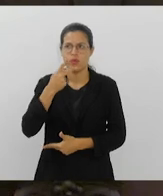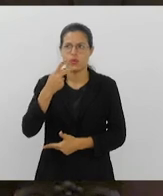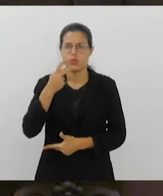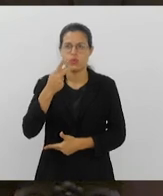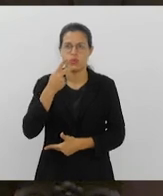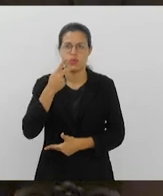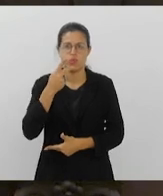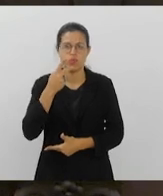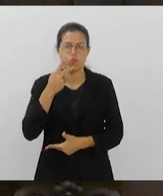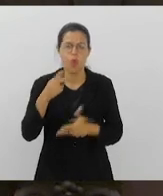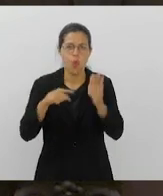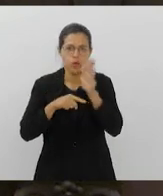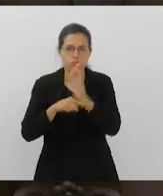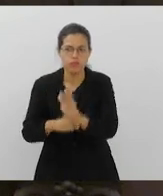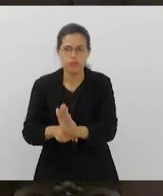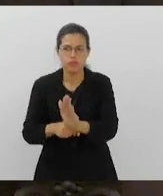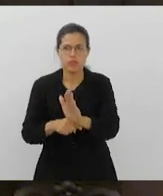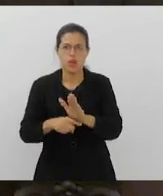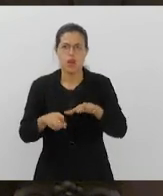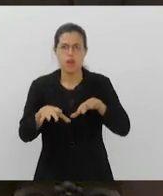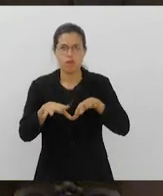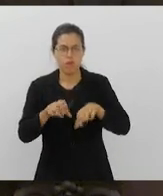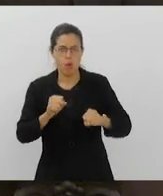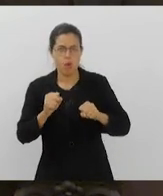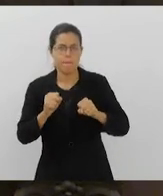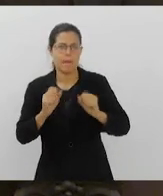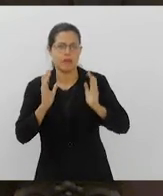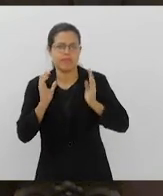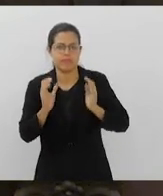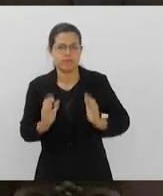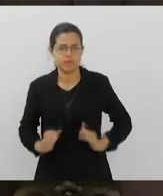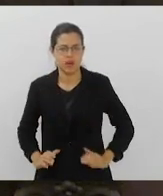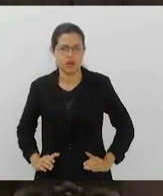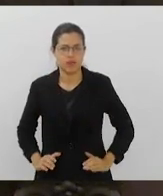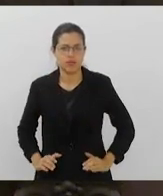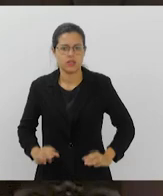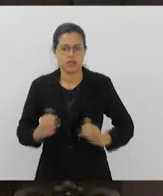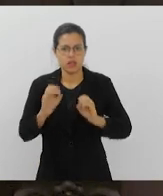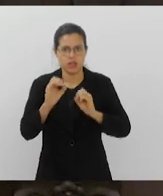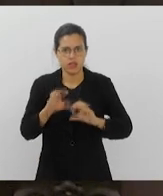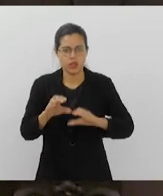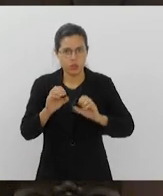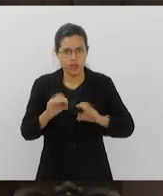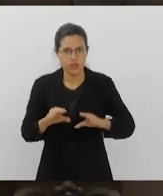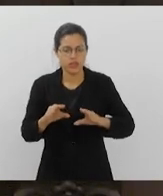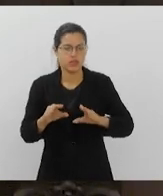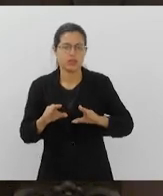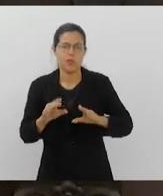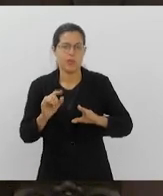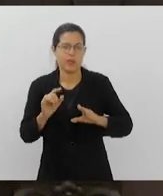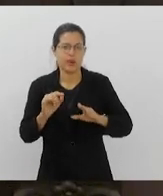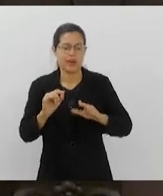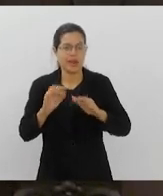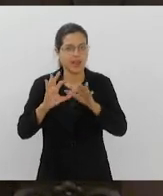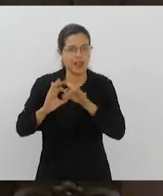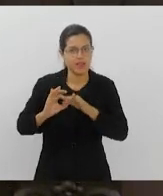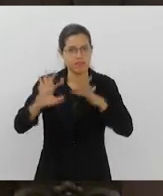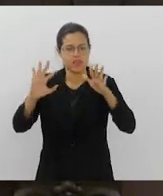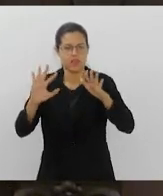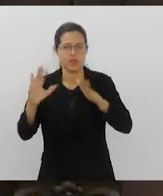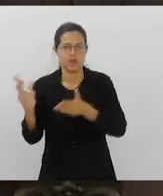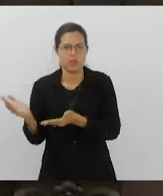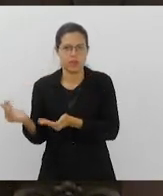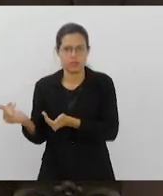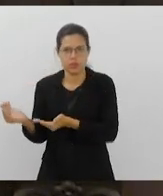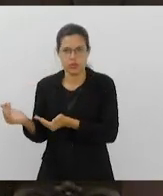para a formação do caráter, que contribui para uma educação emancipadora para os nossos jovens. E